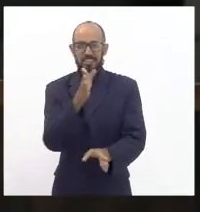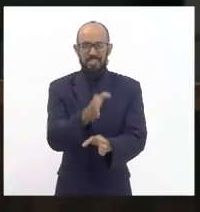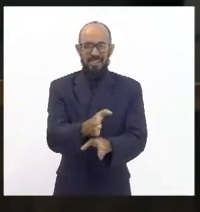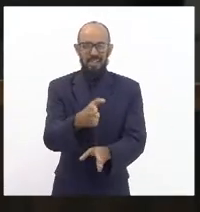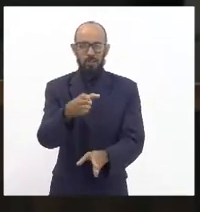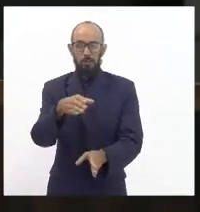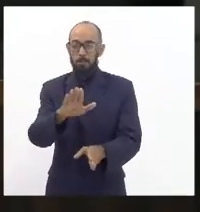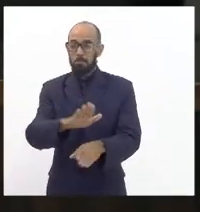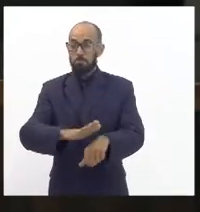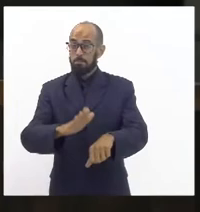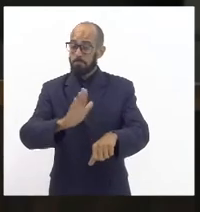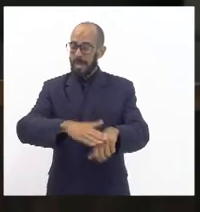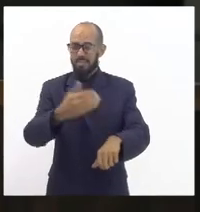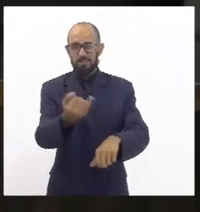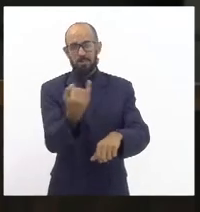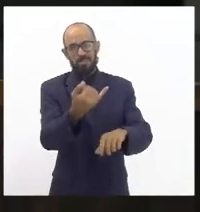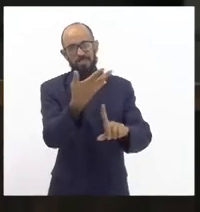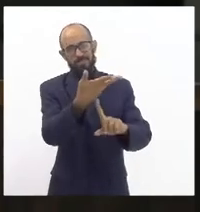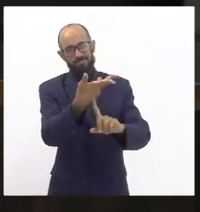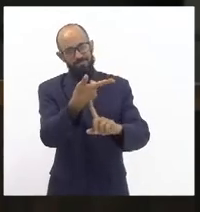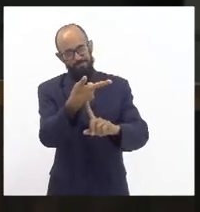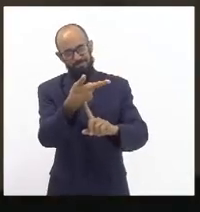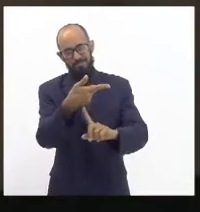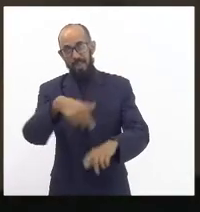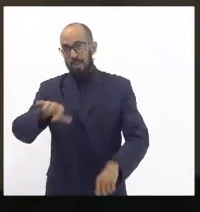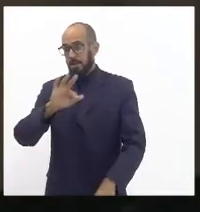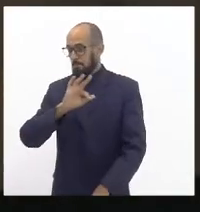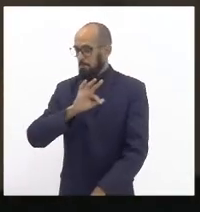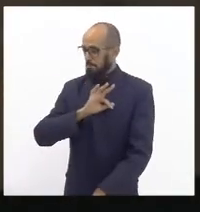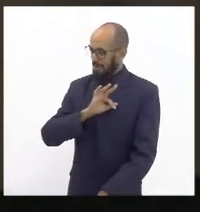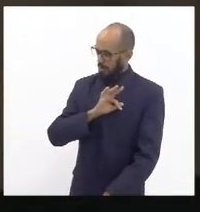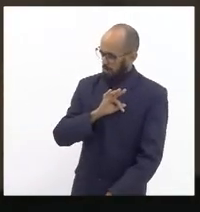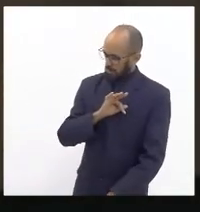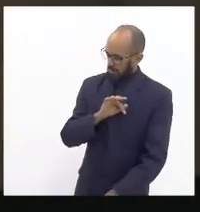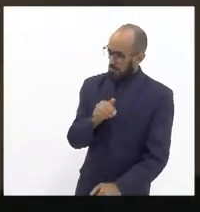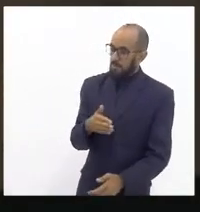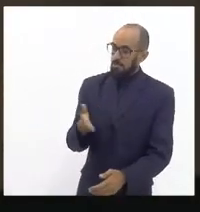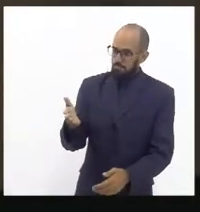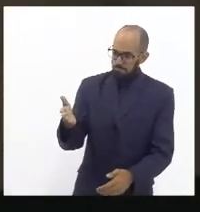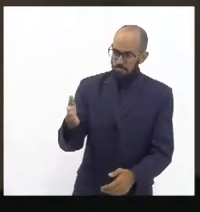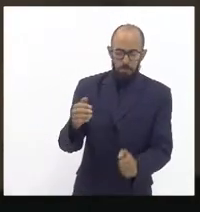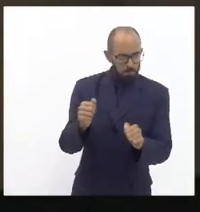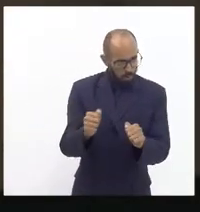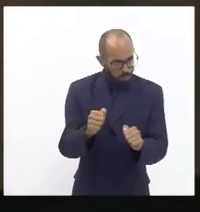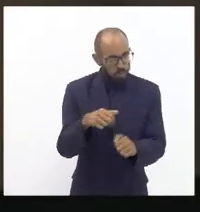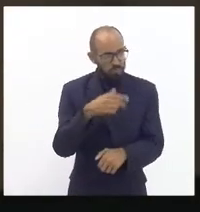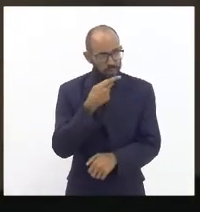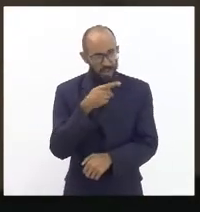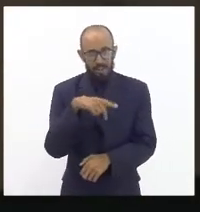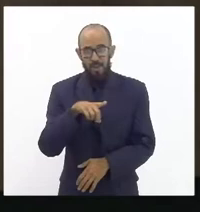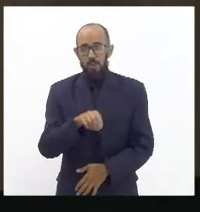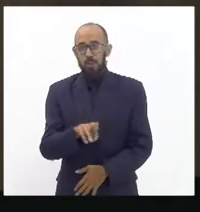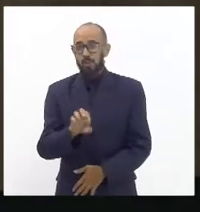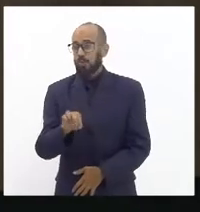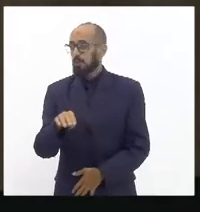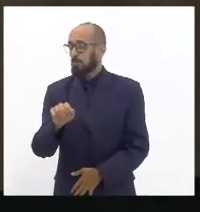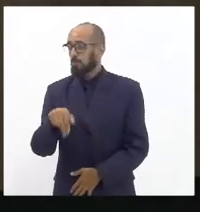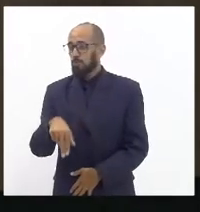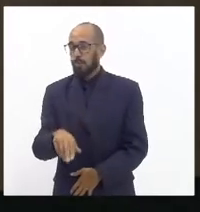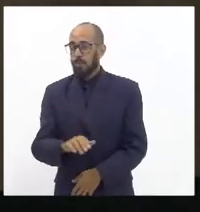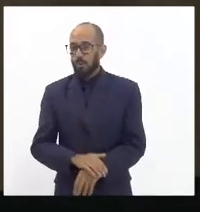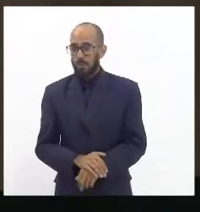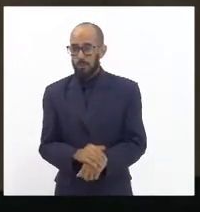que vale na minha opinião é a deputada Martha Rocha por favor você me permitir ia falar Drumond e o seu me